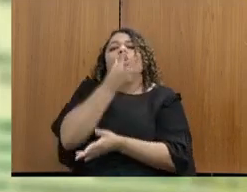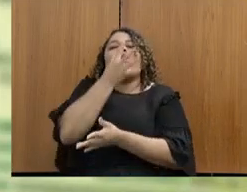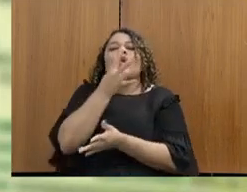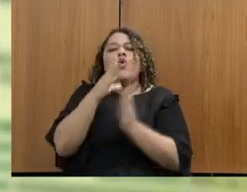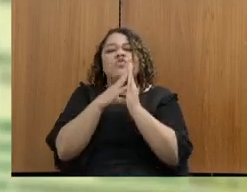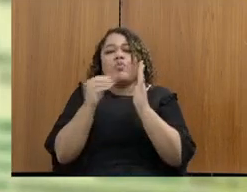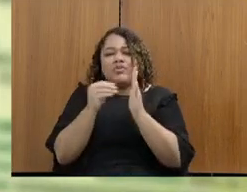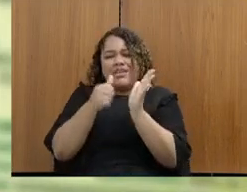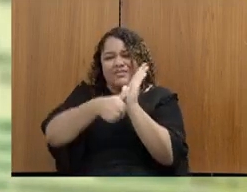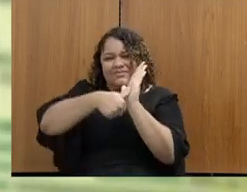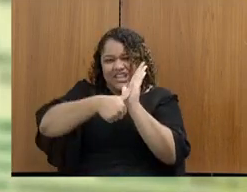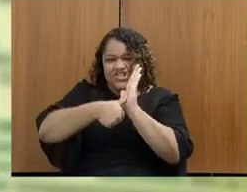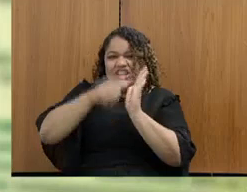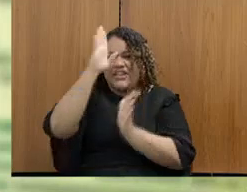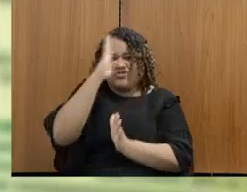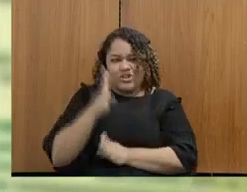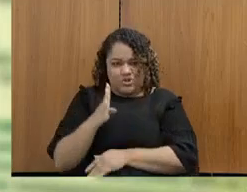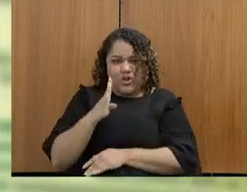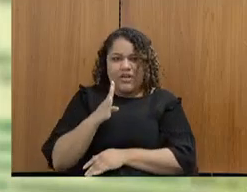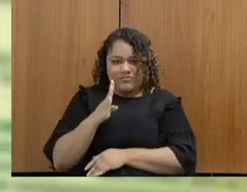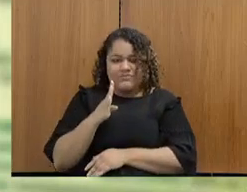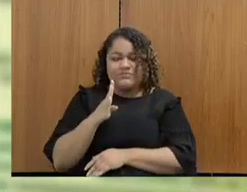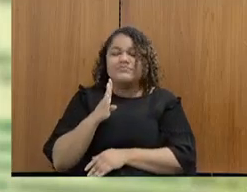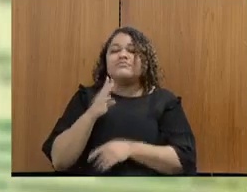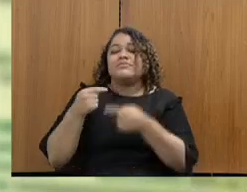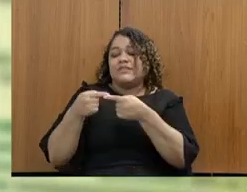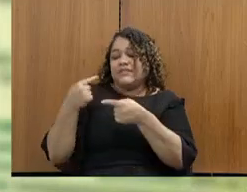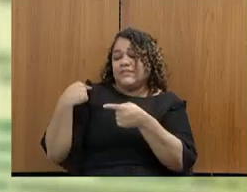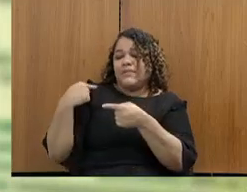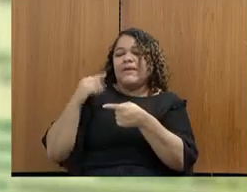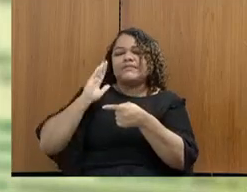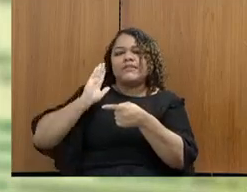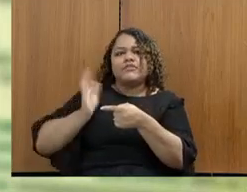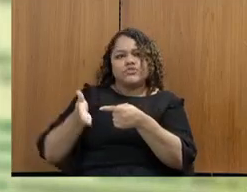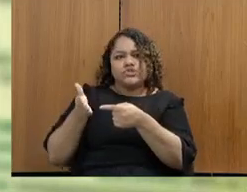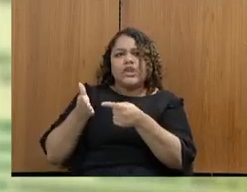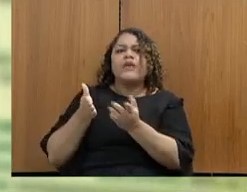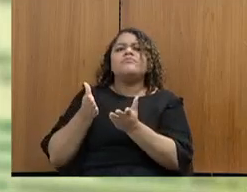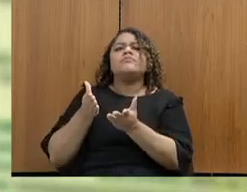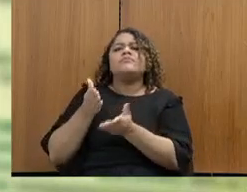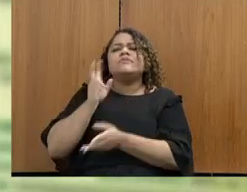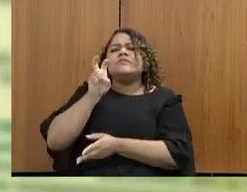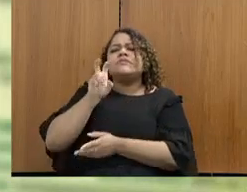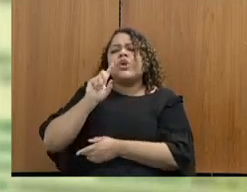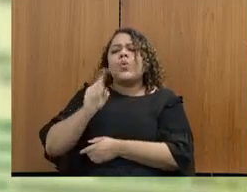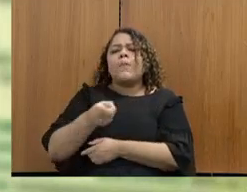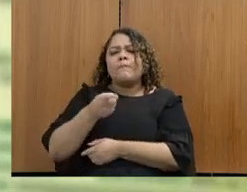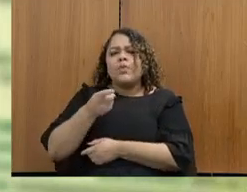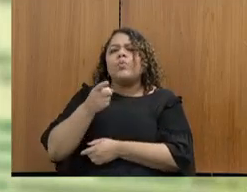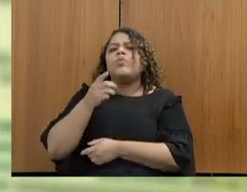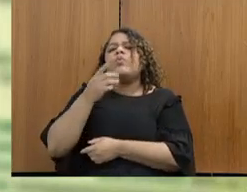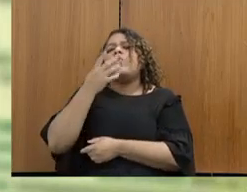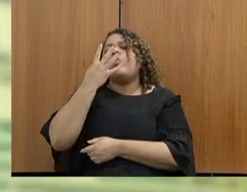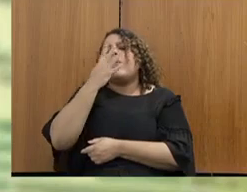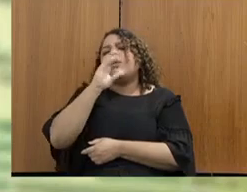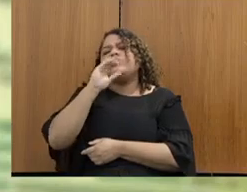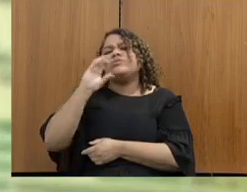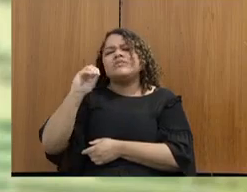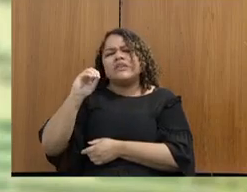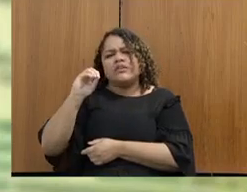que até é a semana passada já tinham sido emitidos mais de 5.400 é